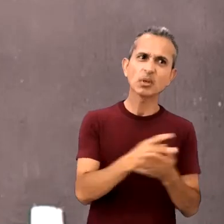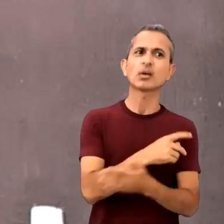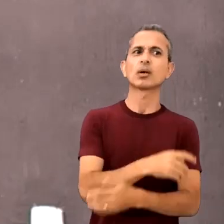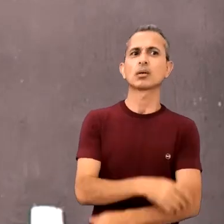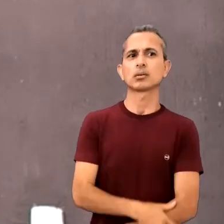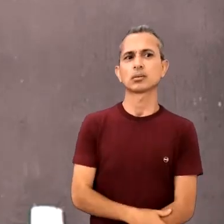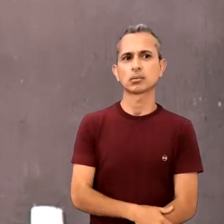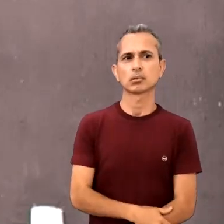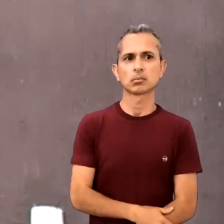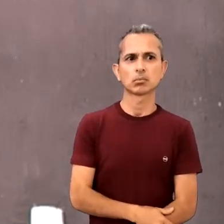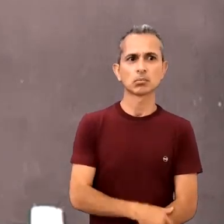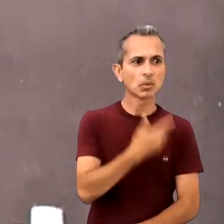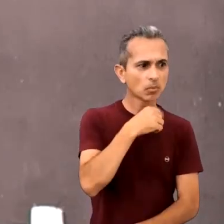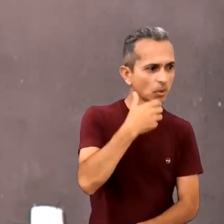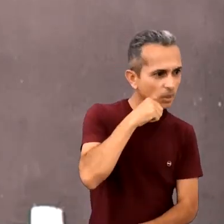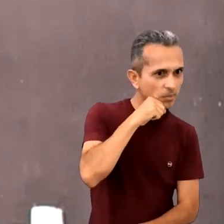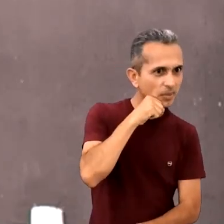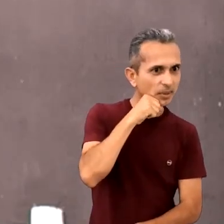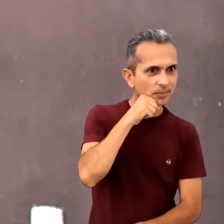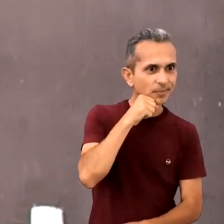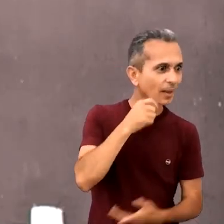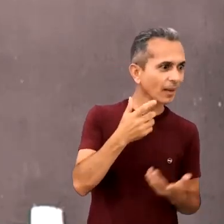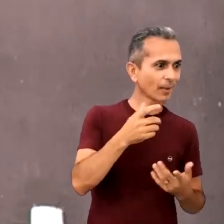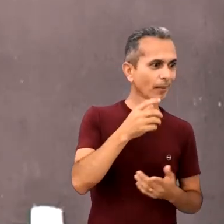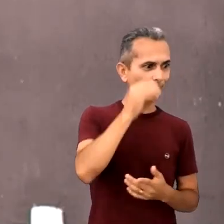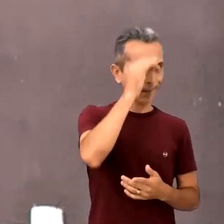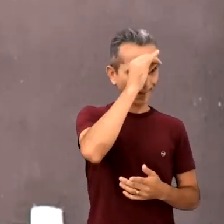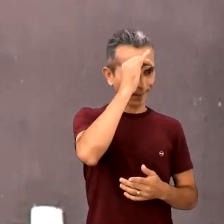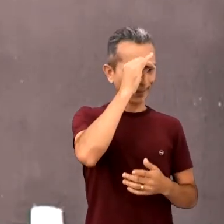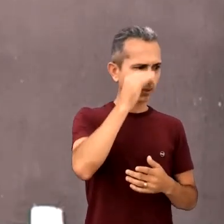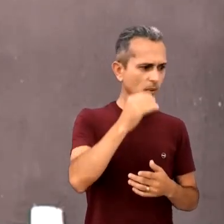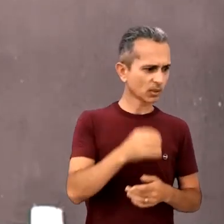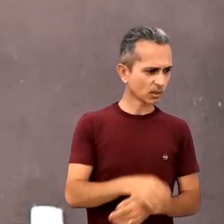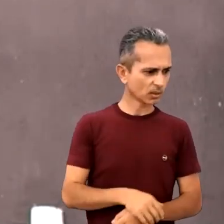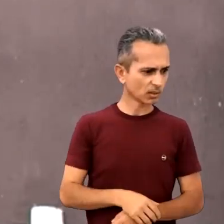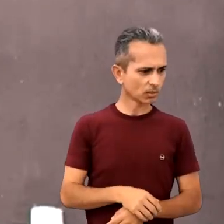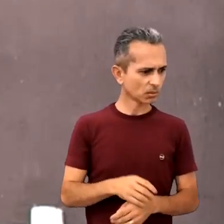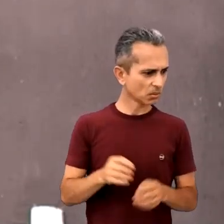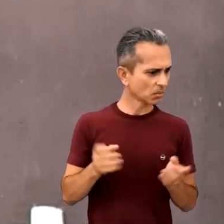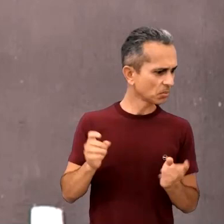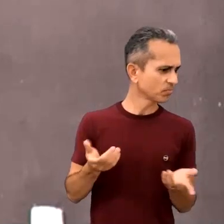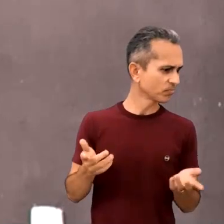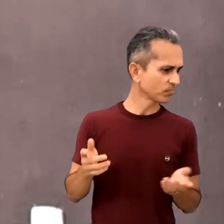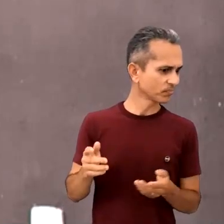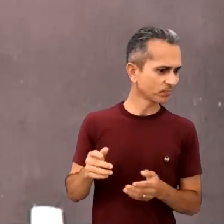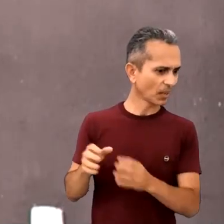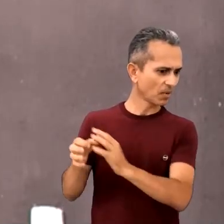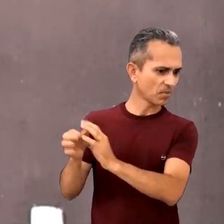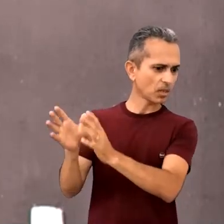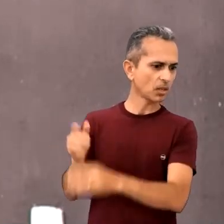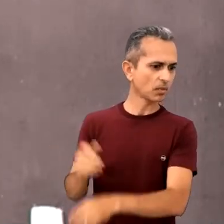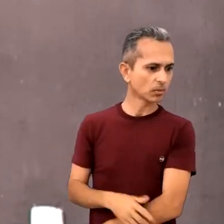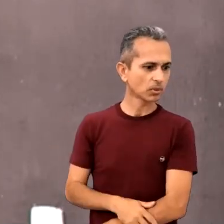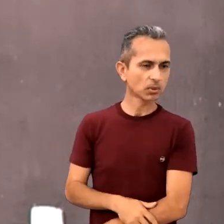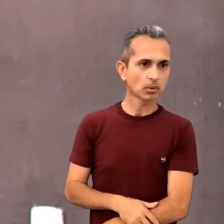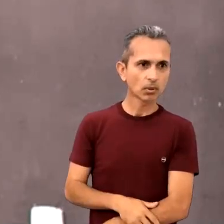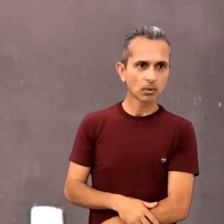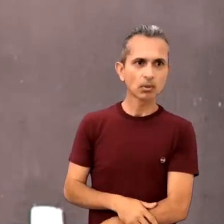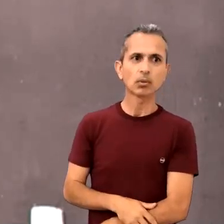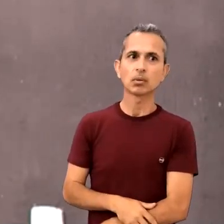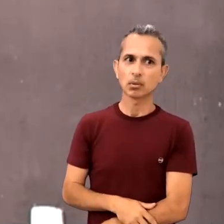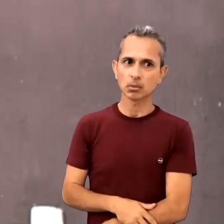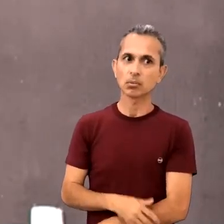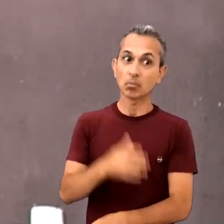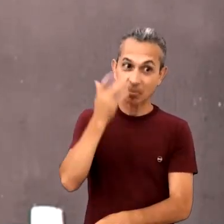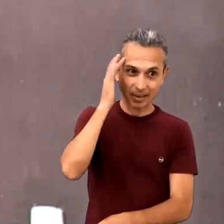pais são manés que deixam. São otários. Deixam passar o dedo na venta. Porque acha que não vai